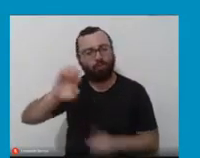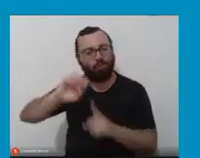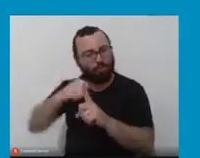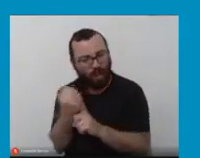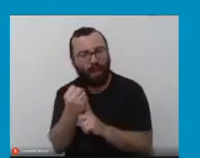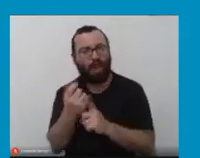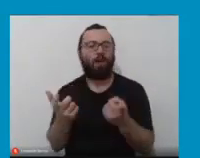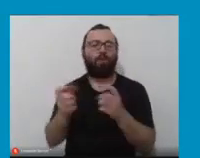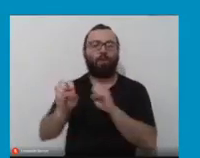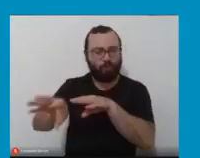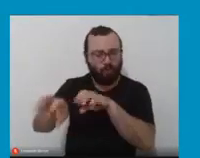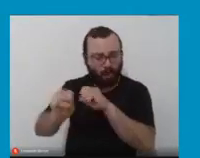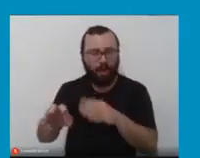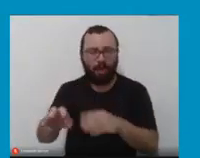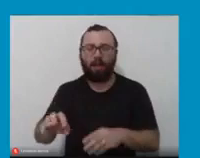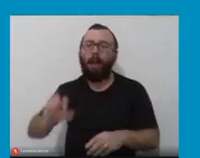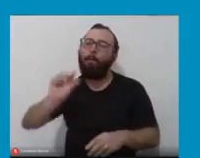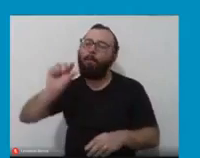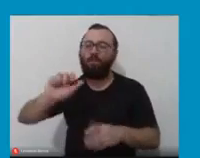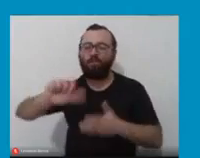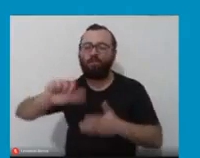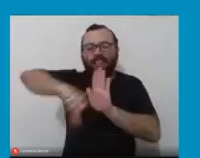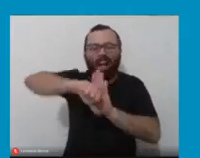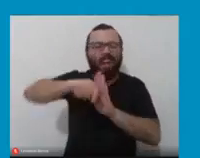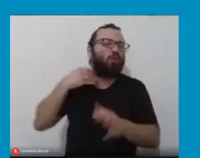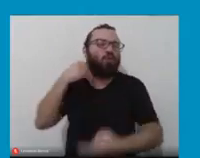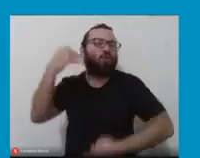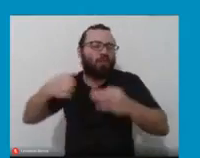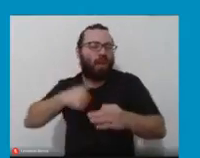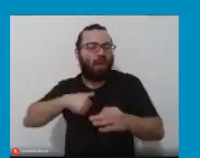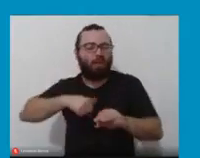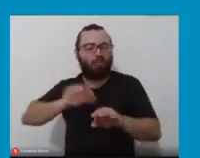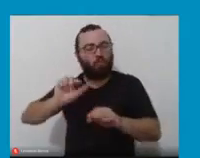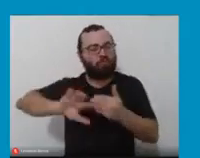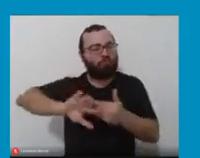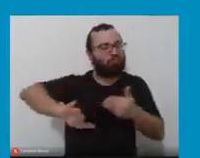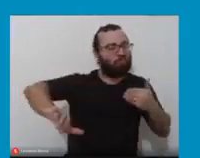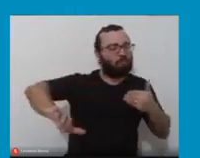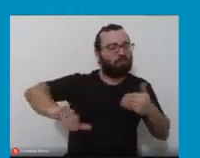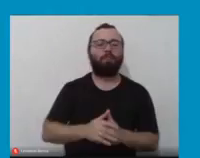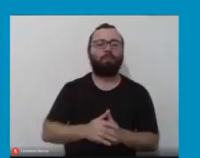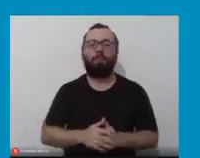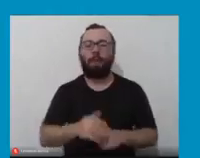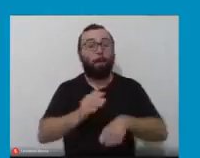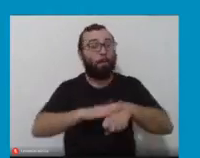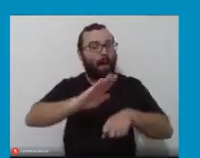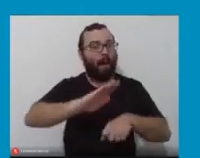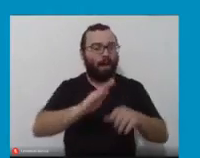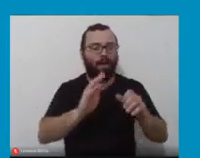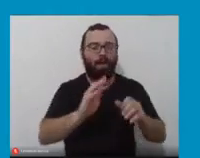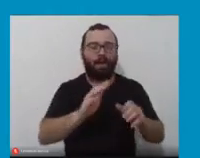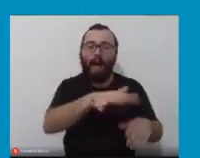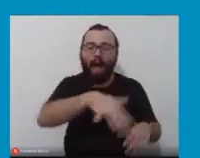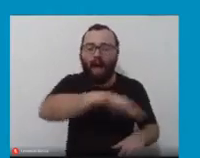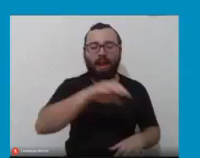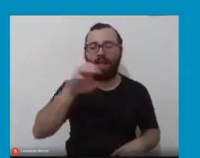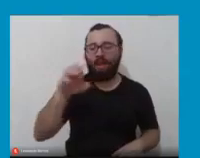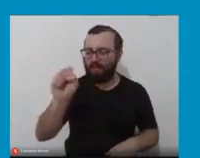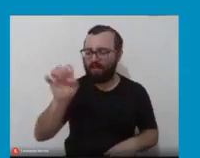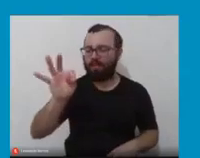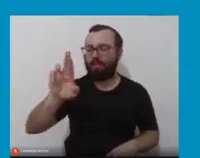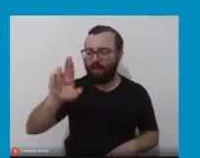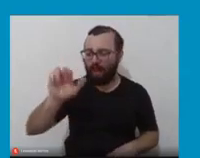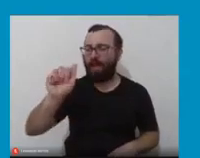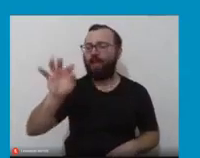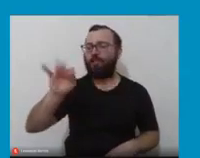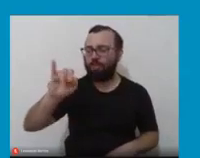da área de criminalidade e justiça criminal, né? Fiquei mais na área de estratificação social, tá?